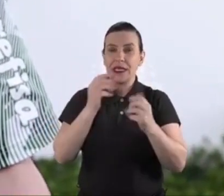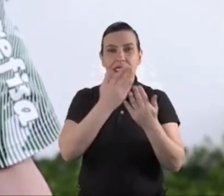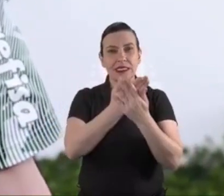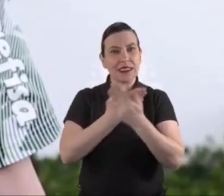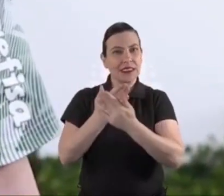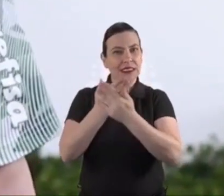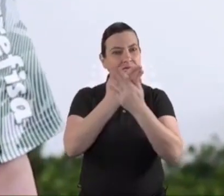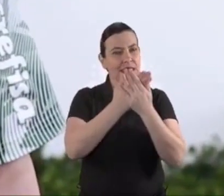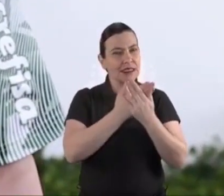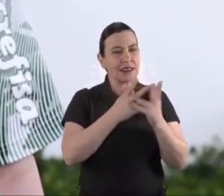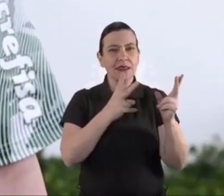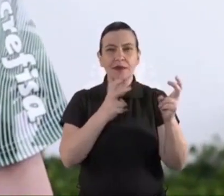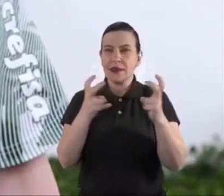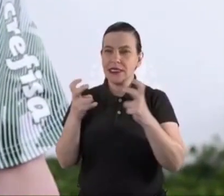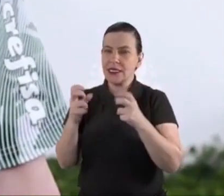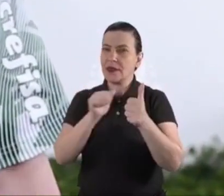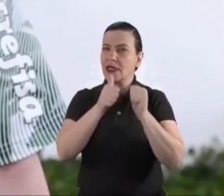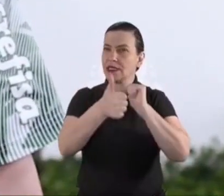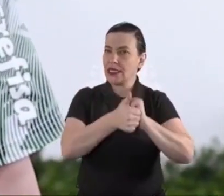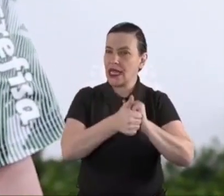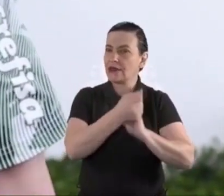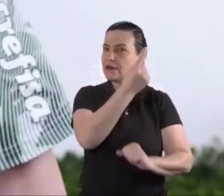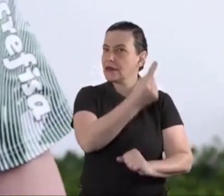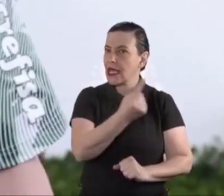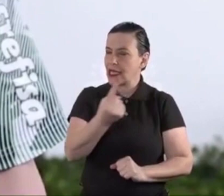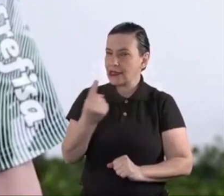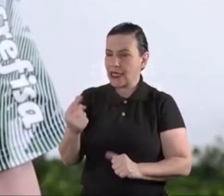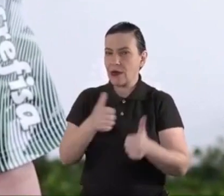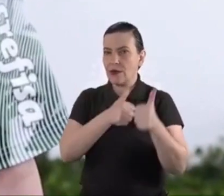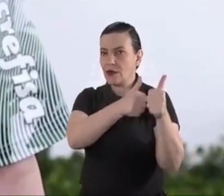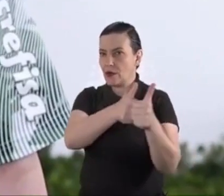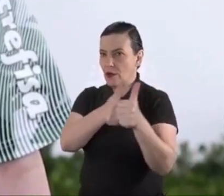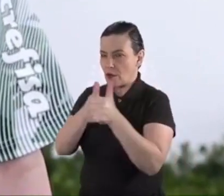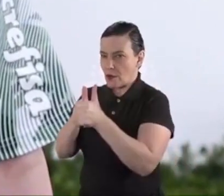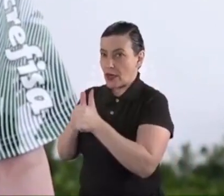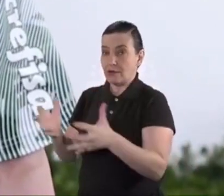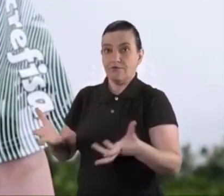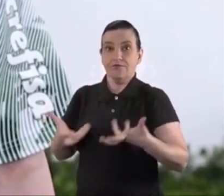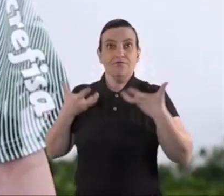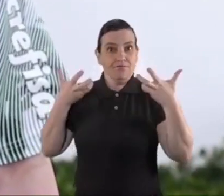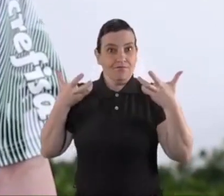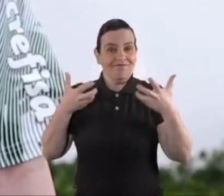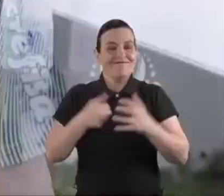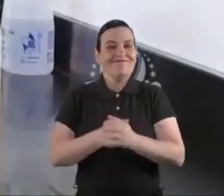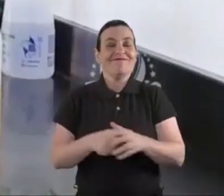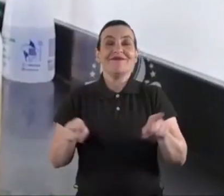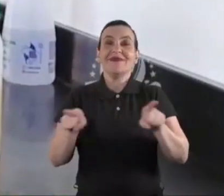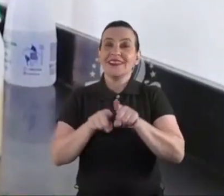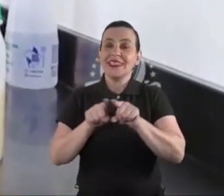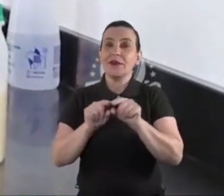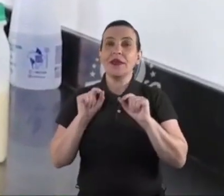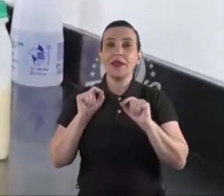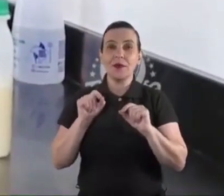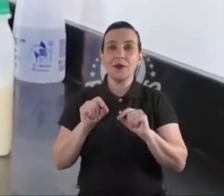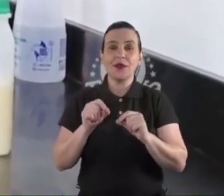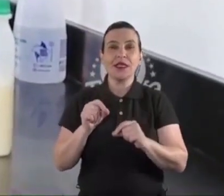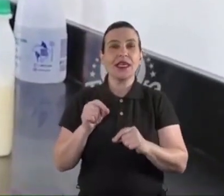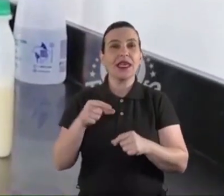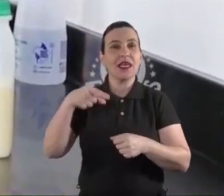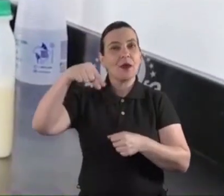estudar, para eu olhar os atletas, a individualização deles, então me dá aquele upgrade. E também coloco o óleo